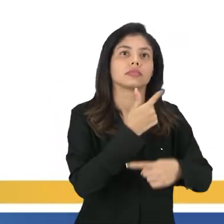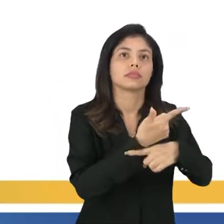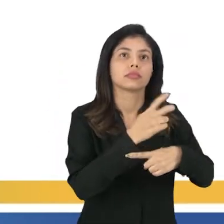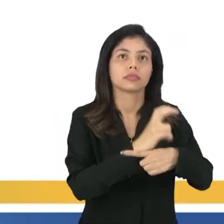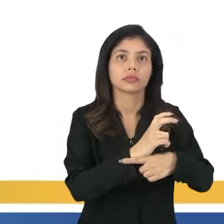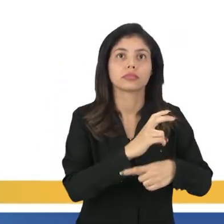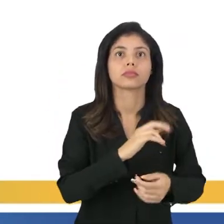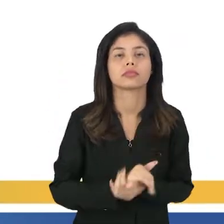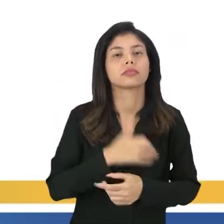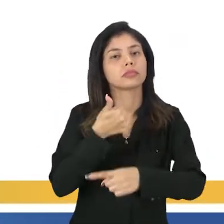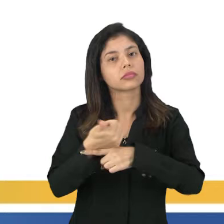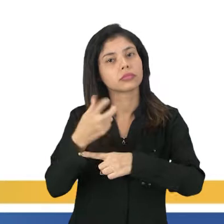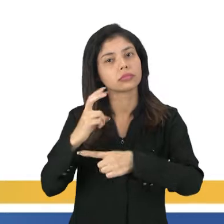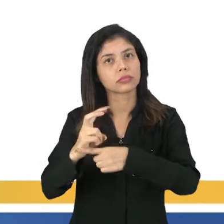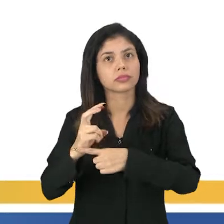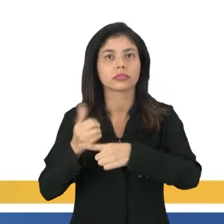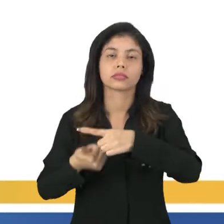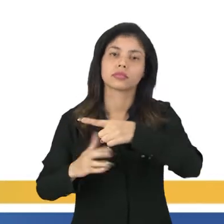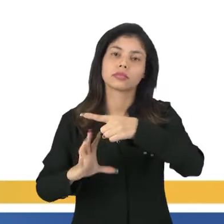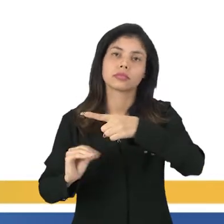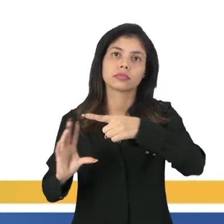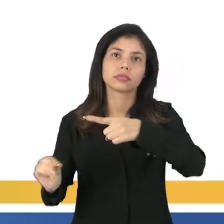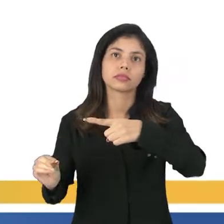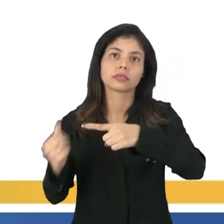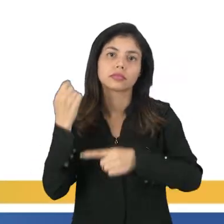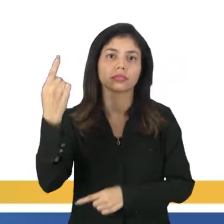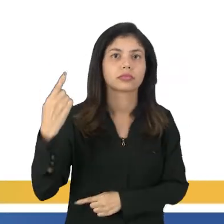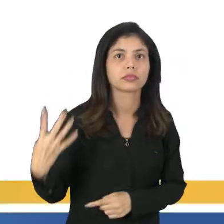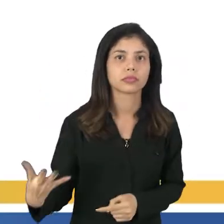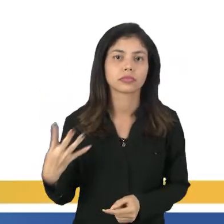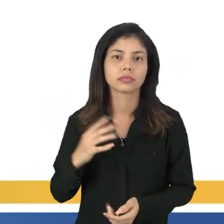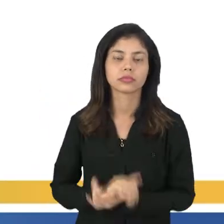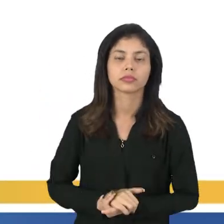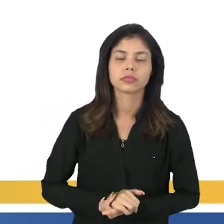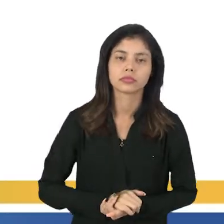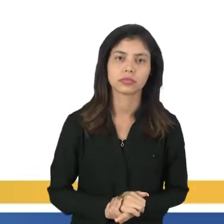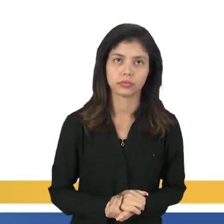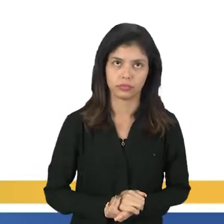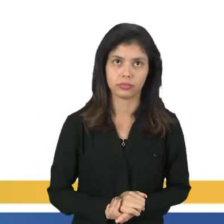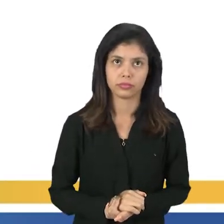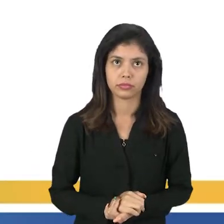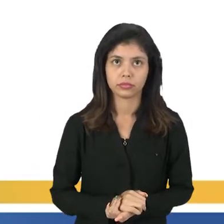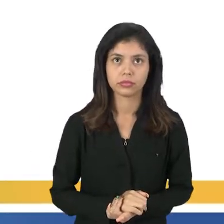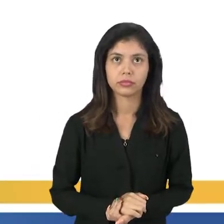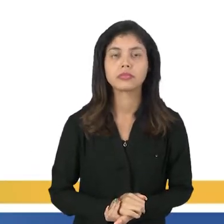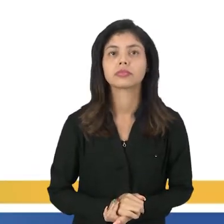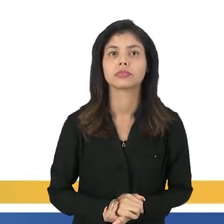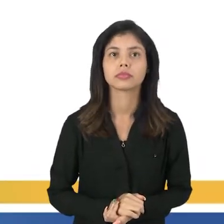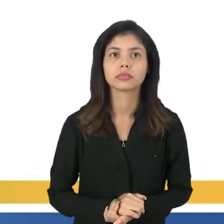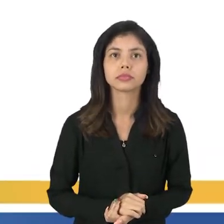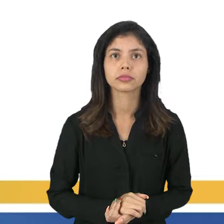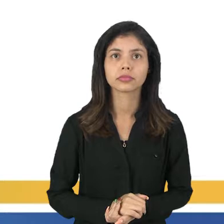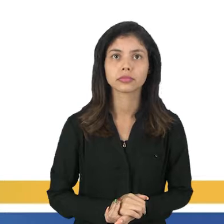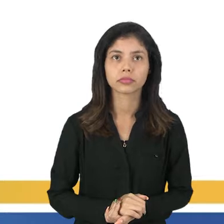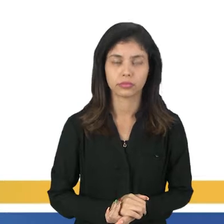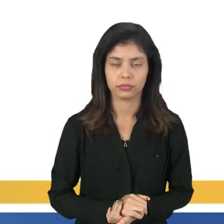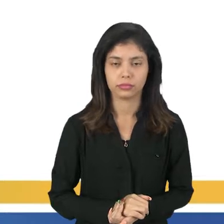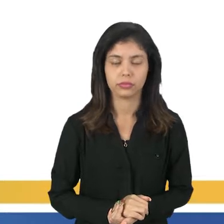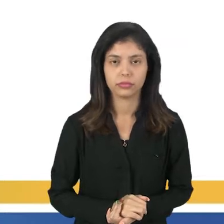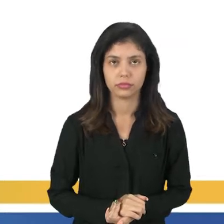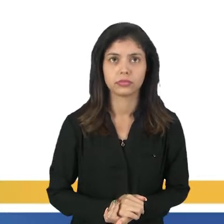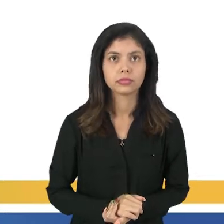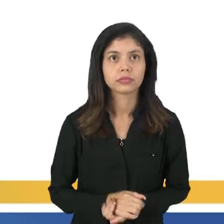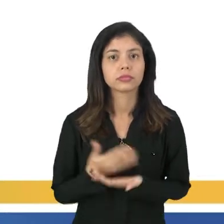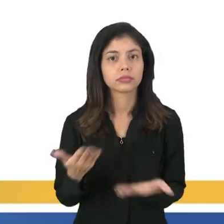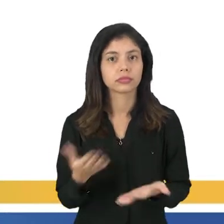Já 25% é o mesmo que 25 sobre 100. Lembra da palavra porcentagem sobre 100? Que é igual a